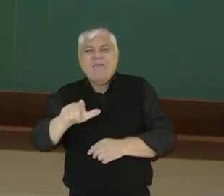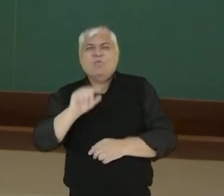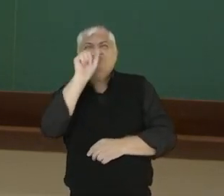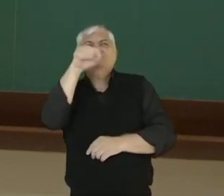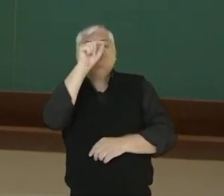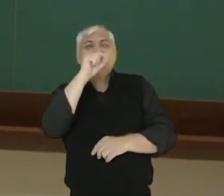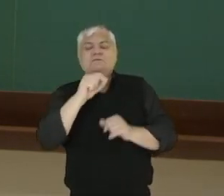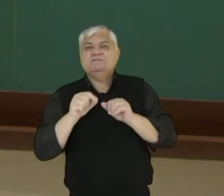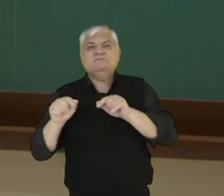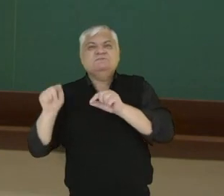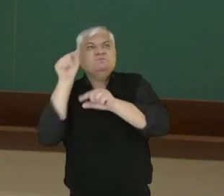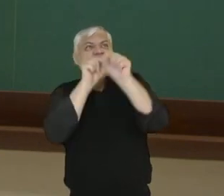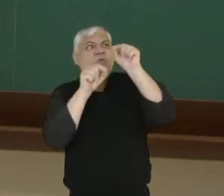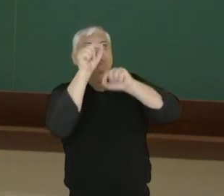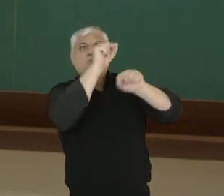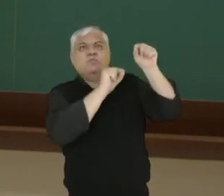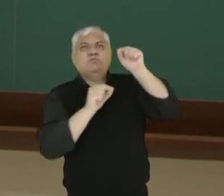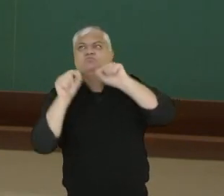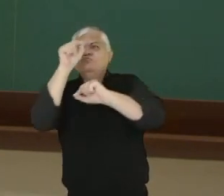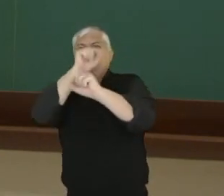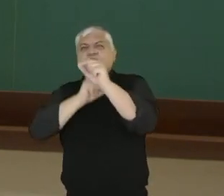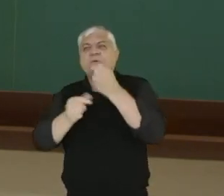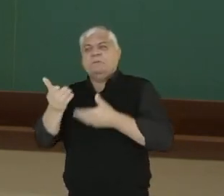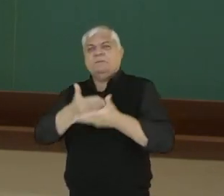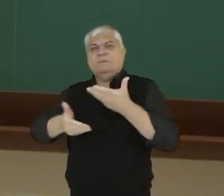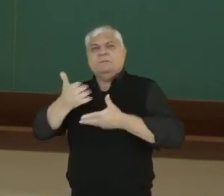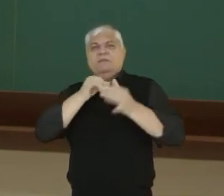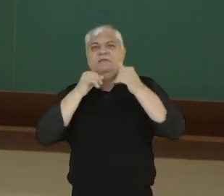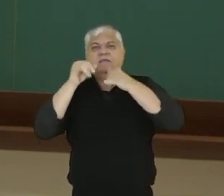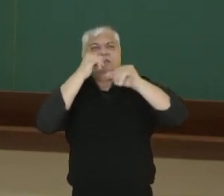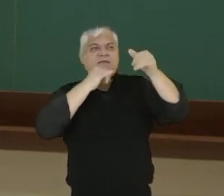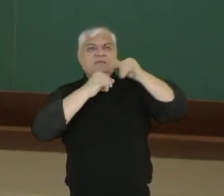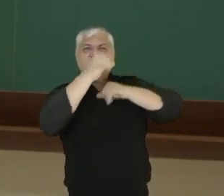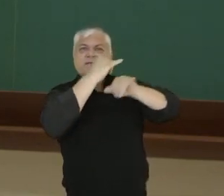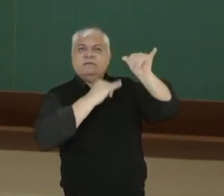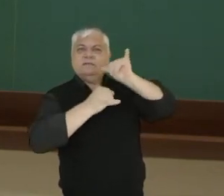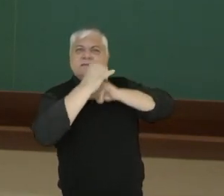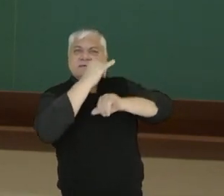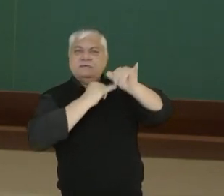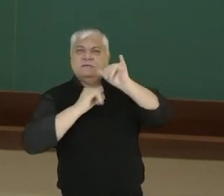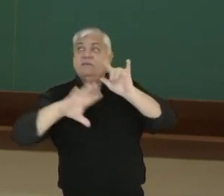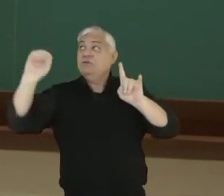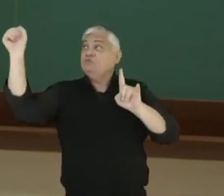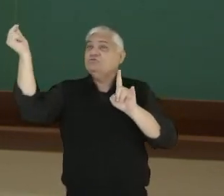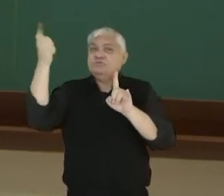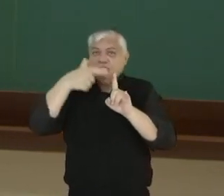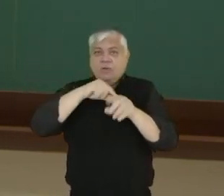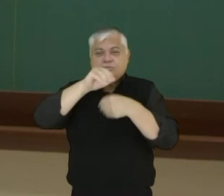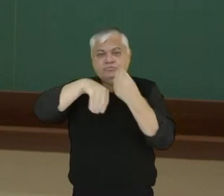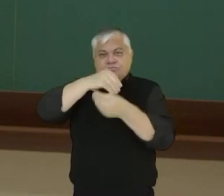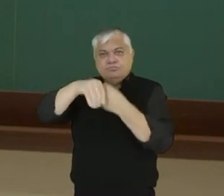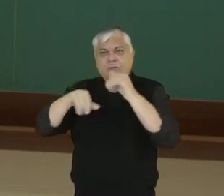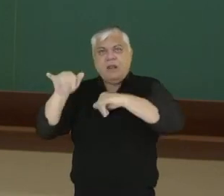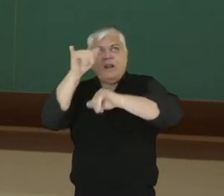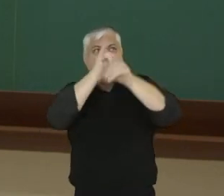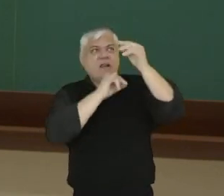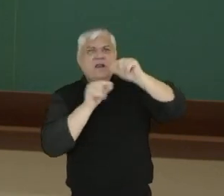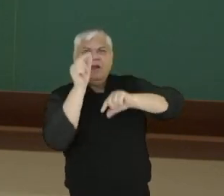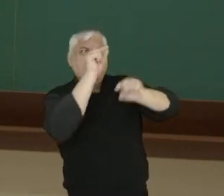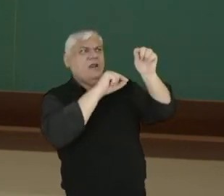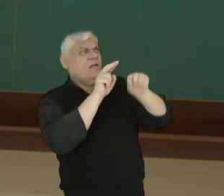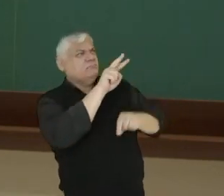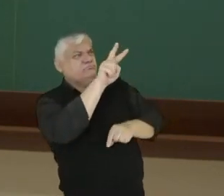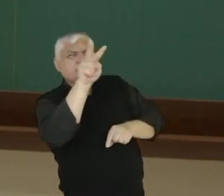elas ficam mais agitadas, estão constantemente trocando energia com o ambiente, fazendo com que, por exemplo, elas ficassem um pouquinho mais agitadas, a gente percebia-se